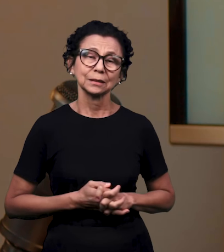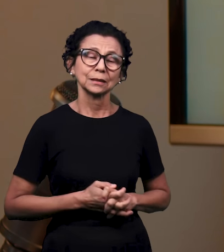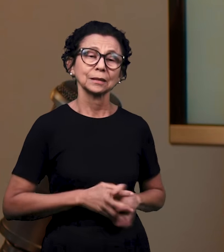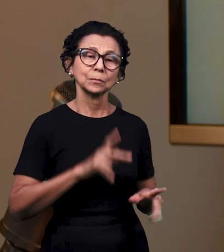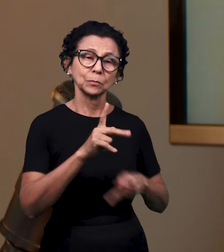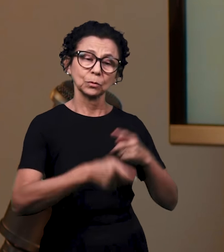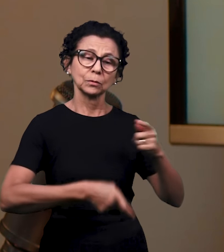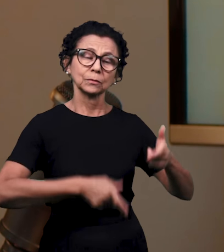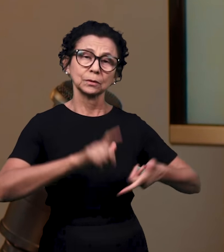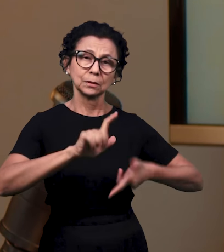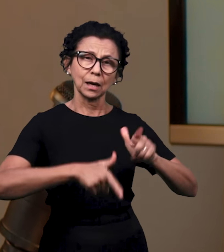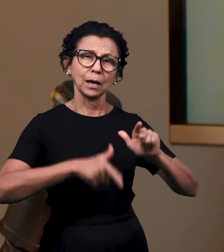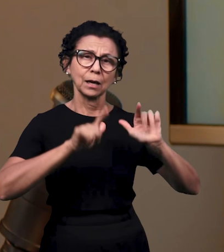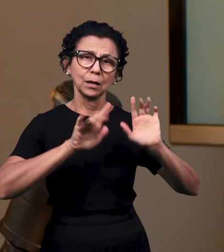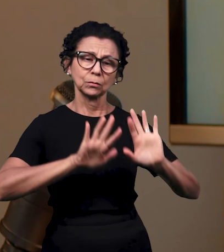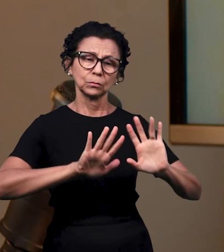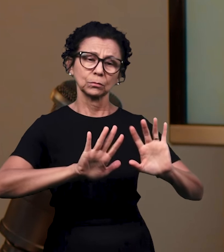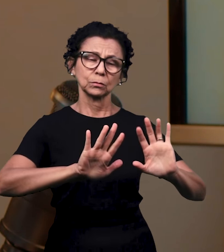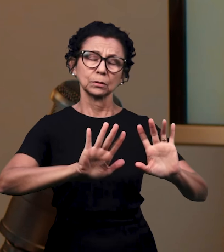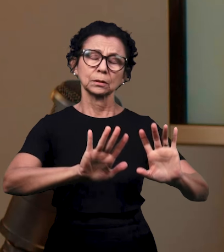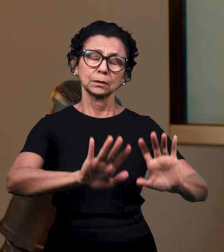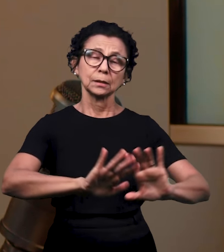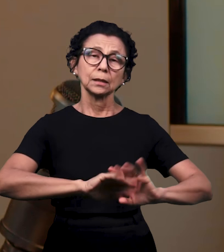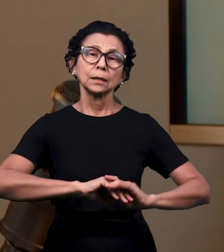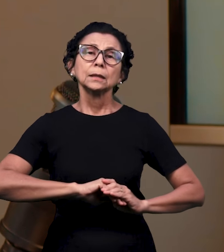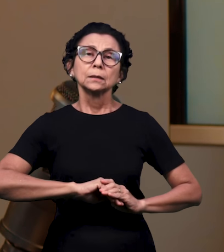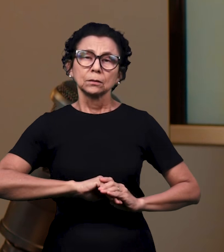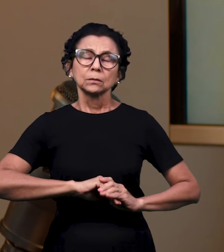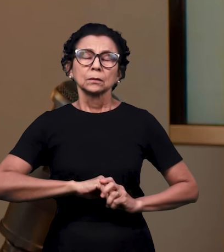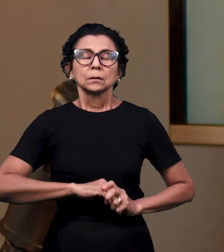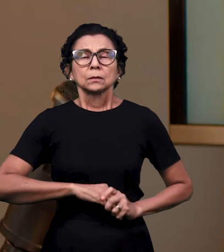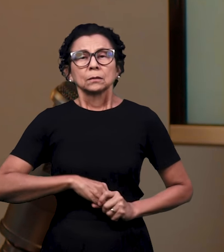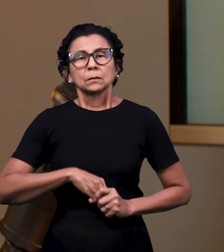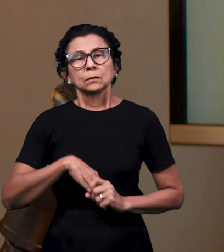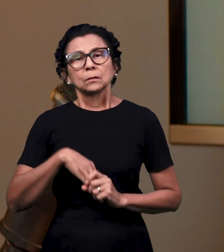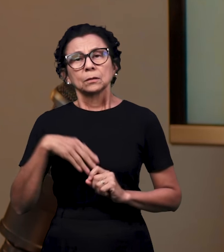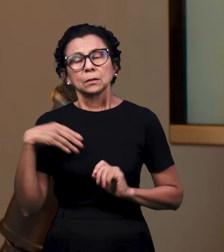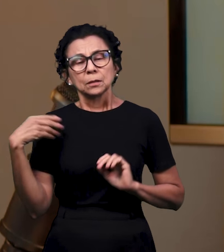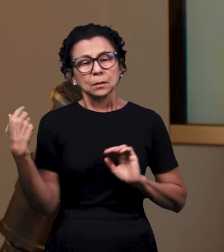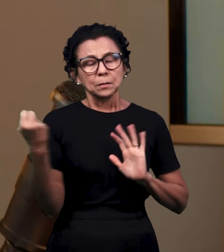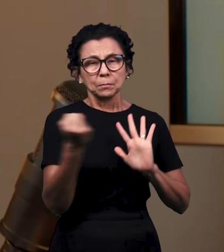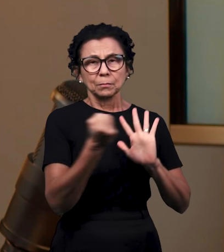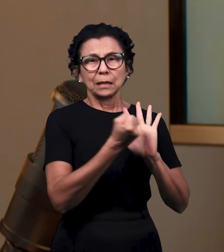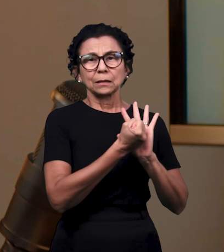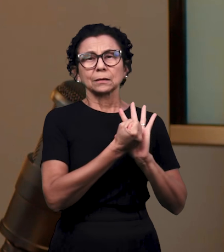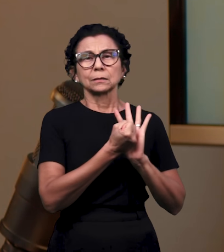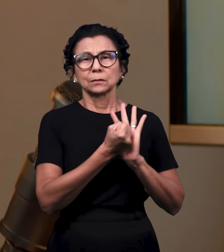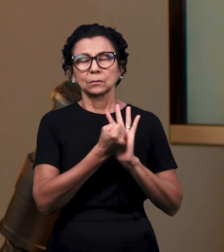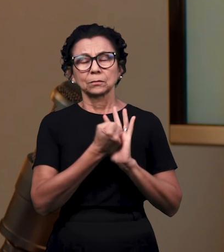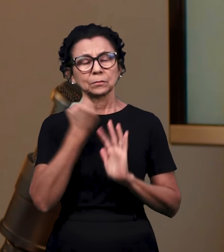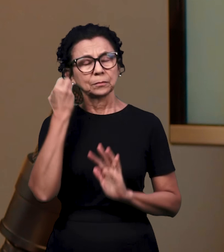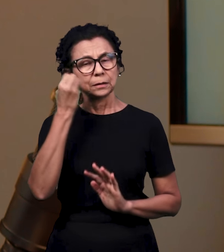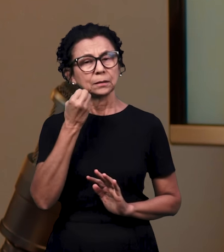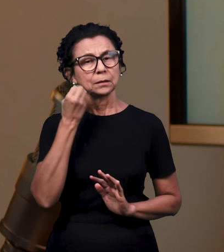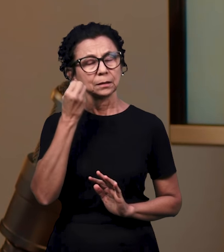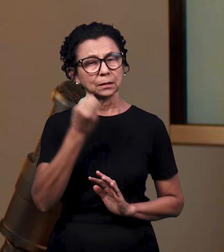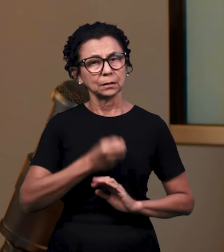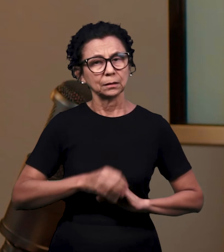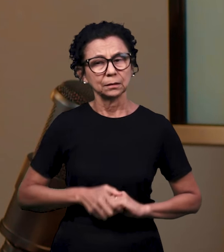povo, ali na caminhada, marcando o início também para nós como igreja, há